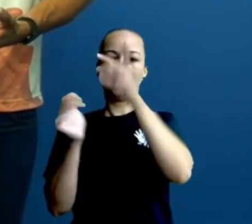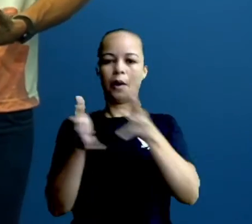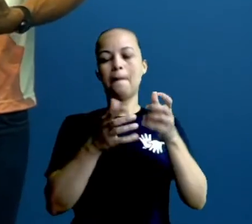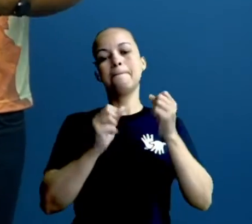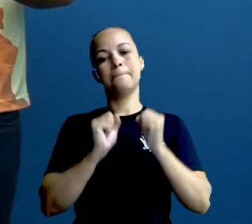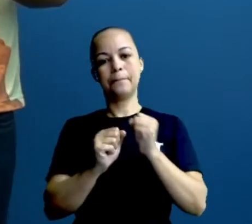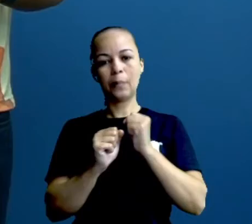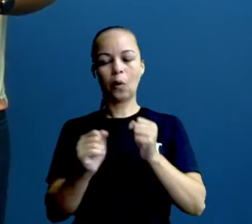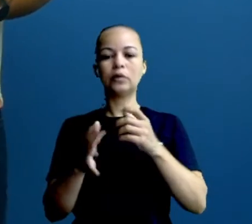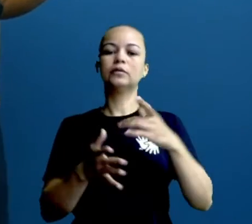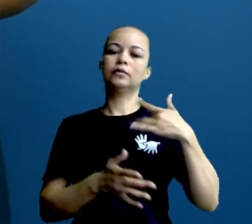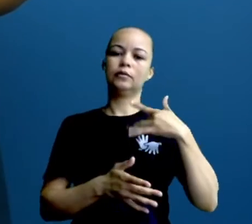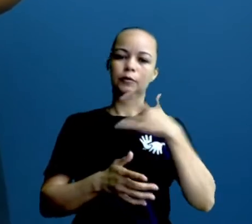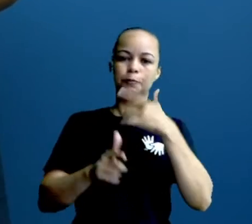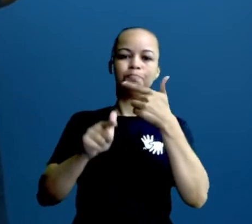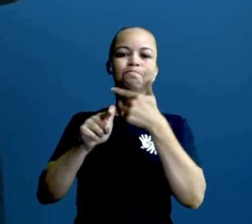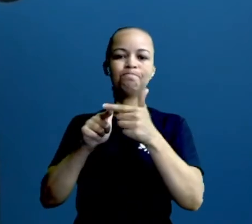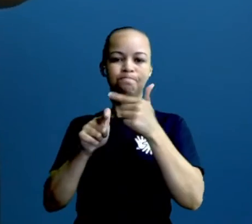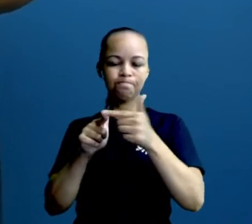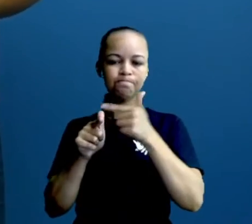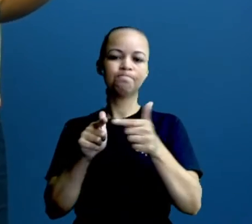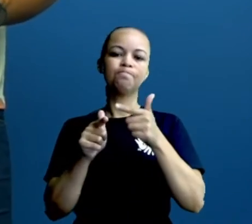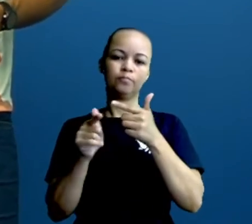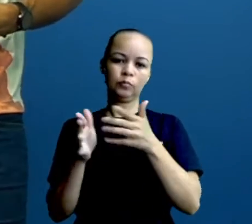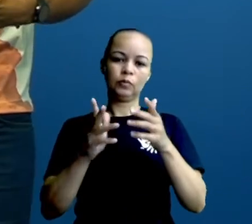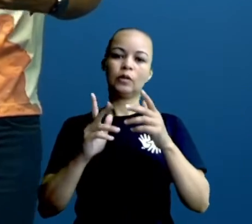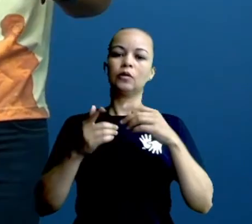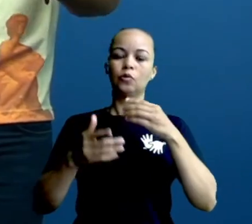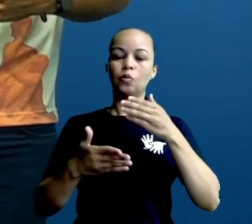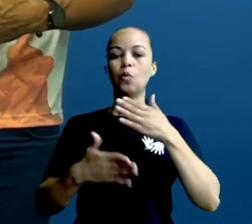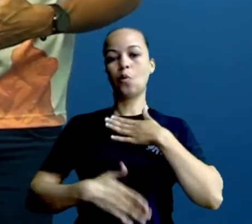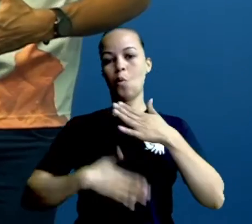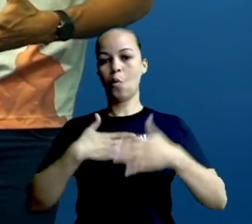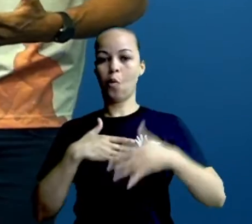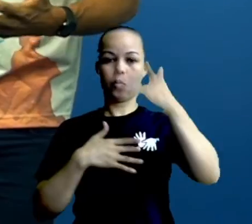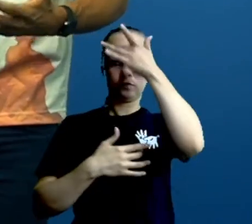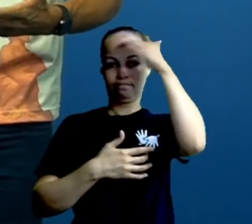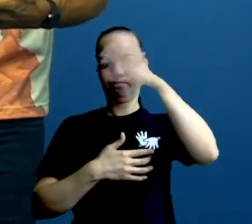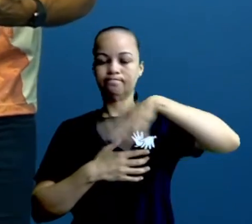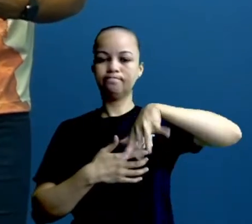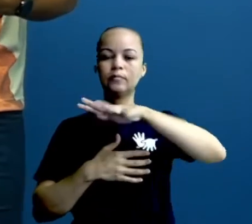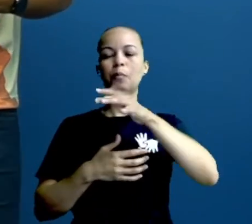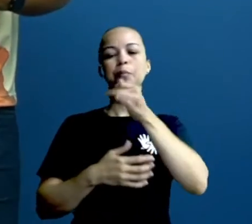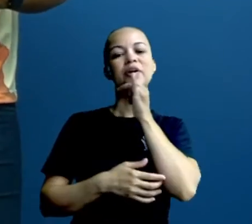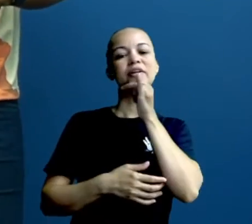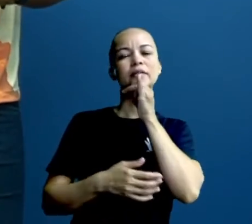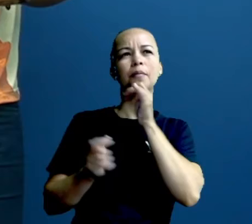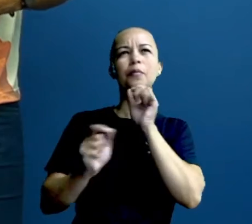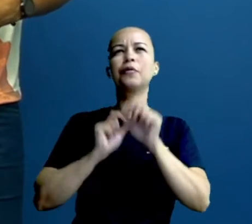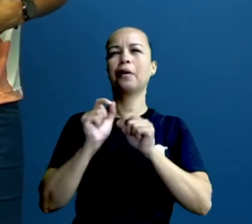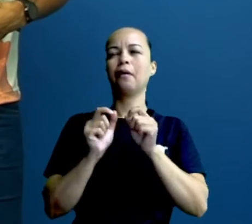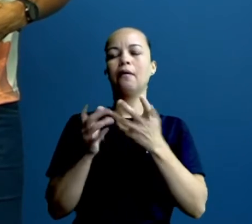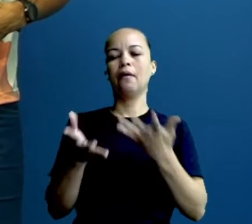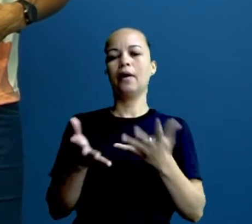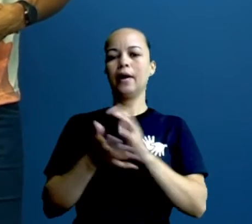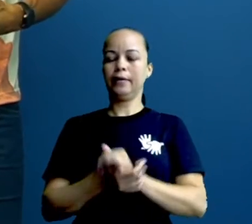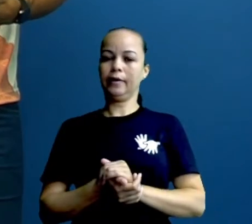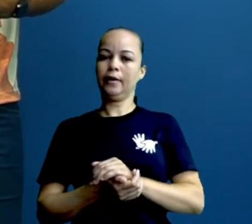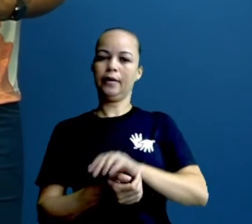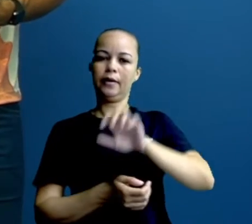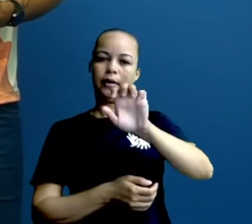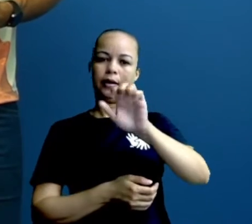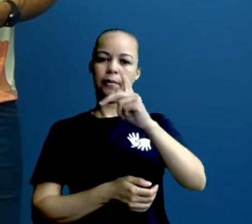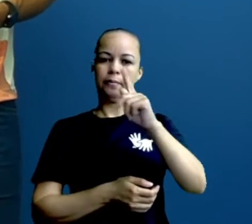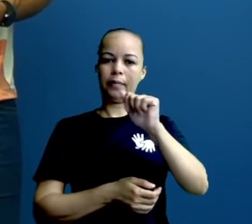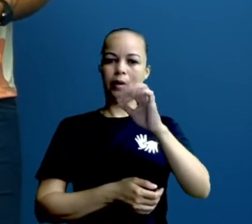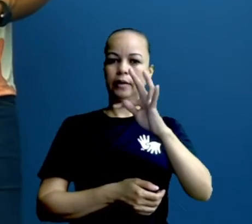provocar danos à saúde dos organismos, certo? Das pessoas, como, por exemplo, danos hepáticos,